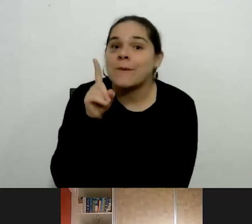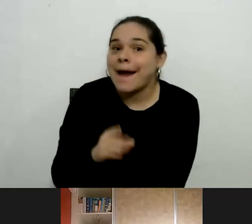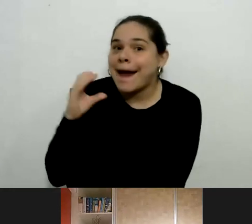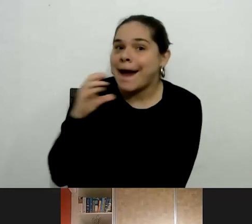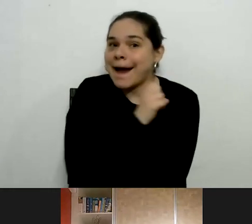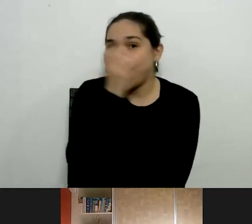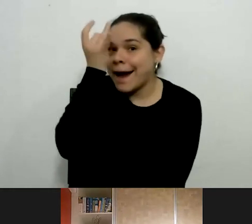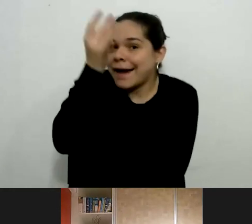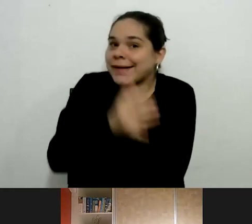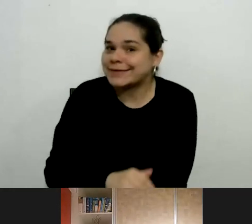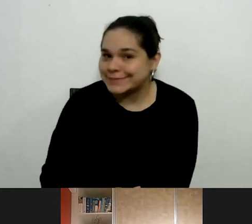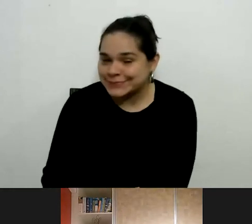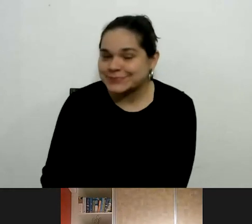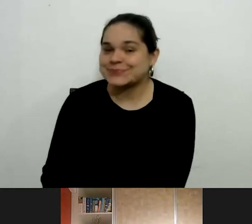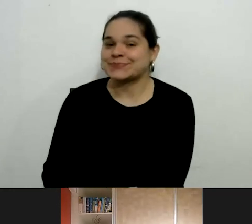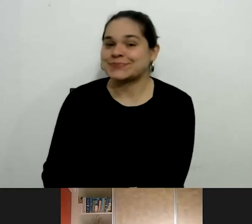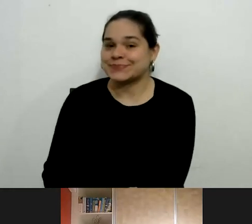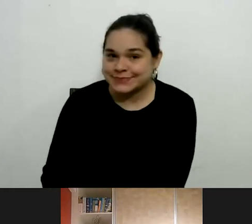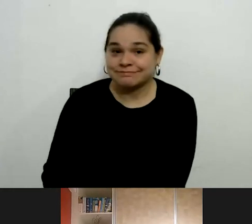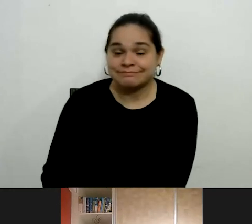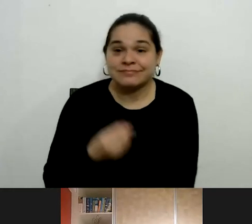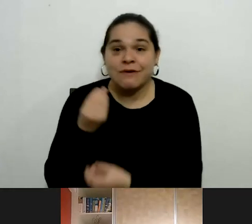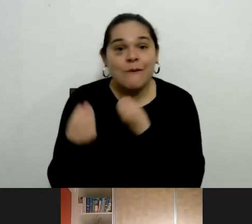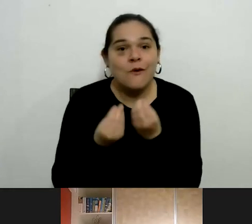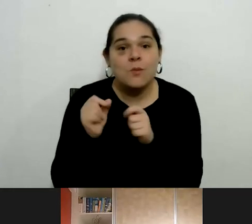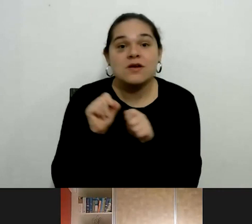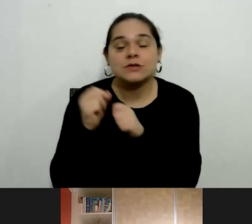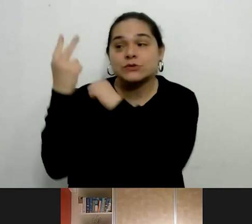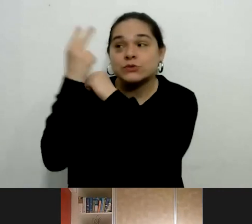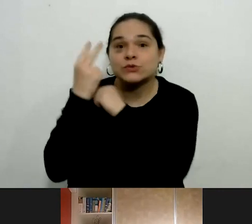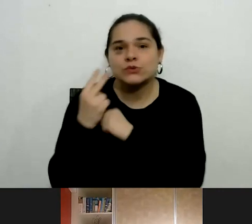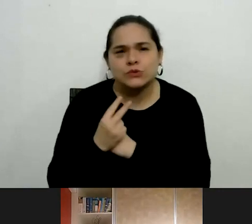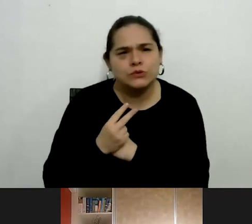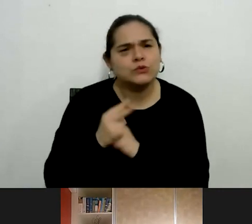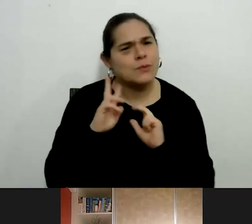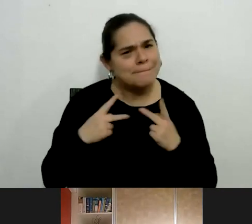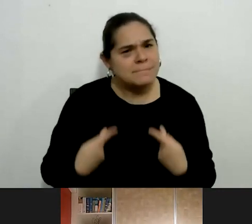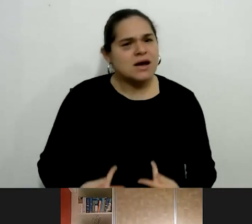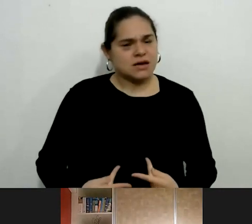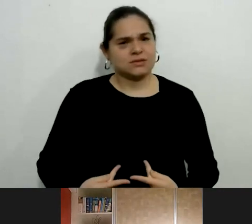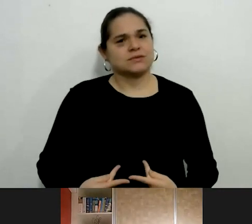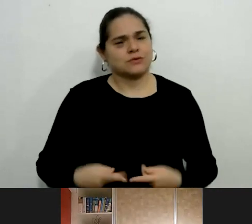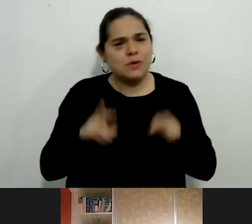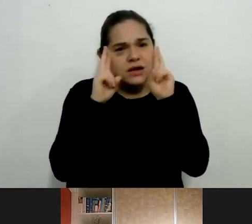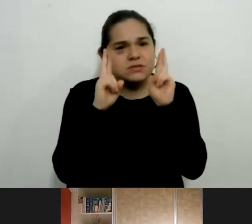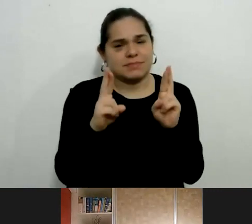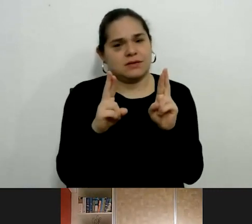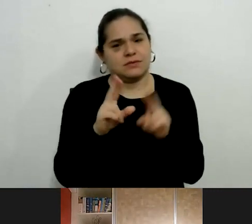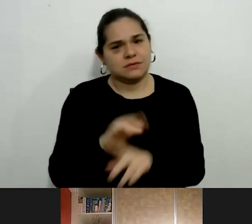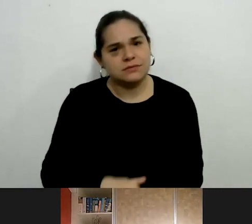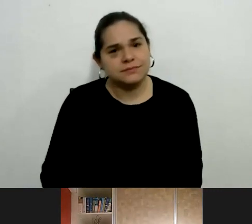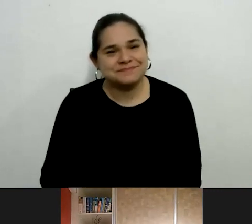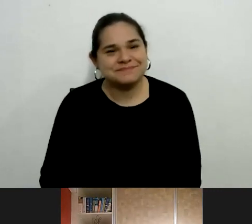como eles tratam com a humanidade as pessoas lá. Elton, obrigado a você, eu vi que você